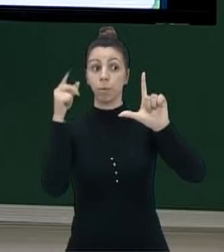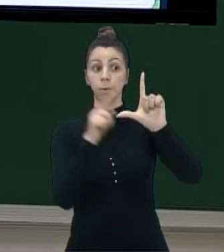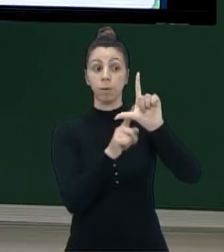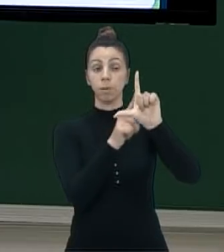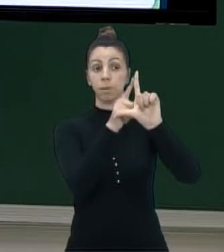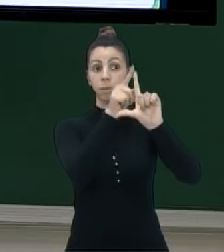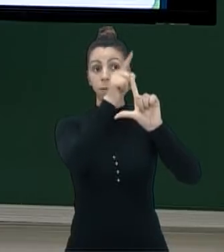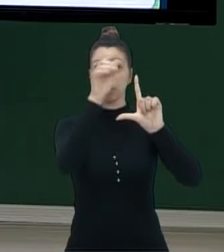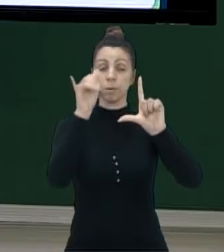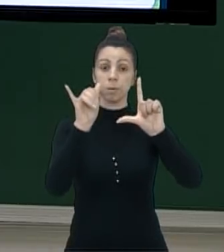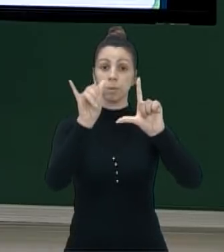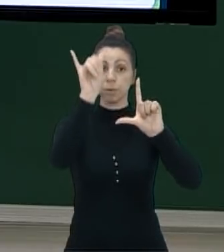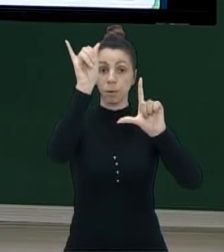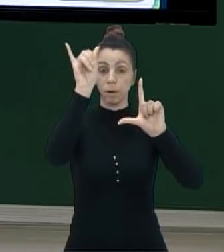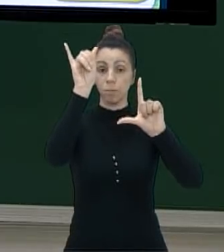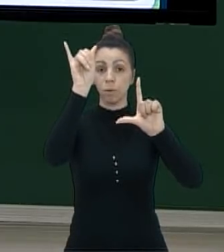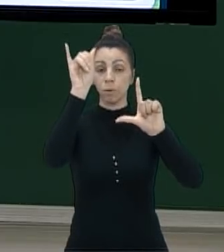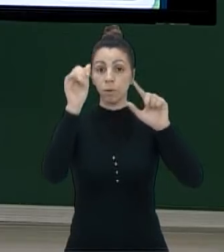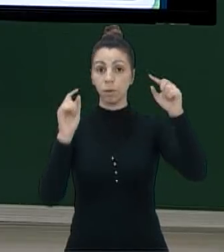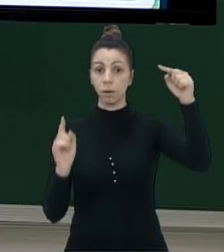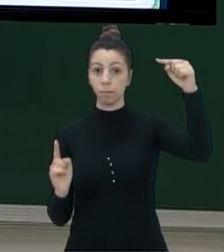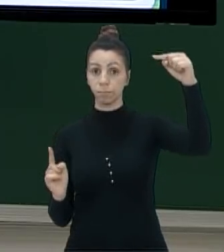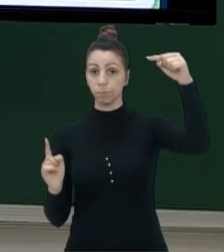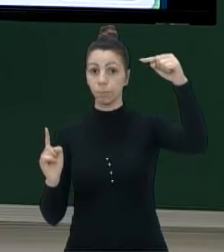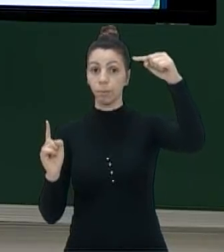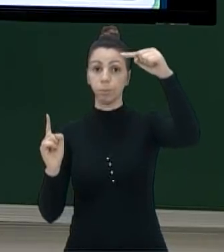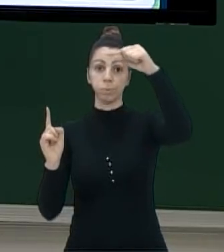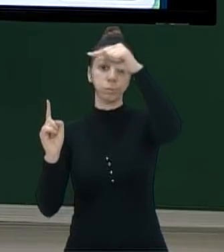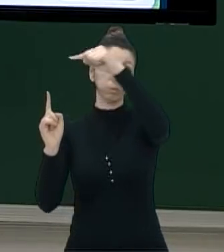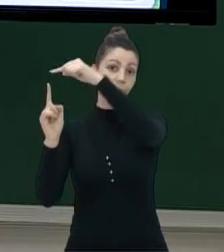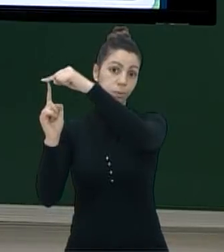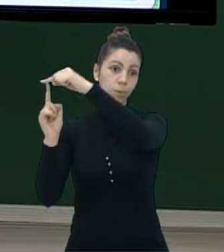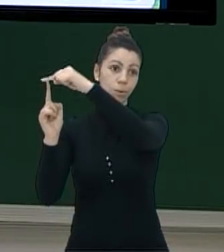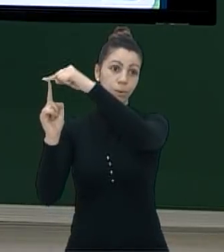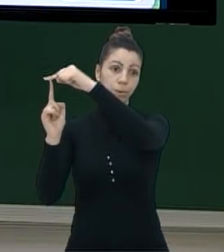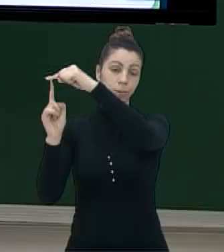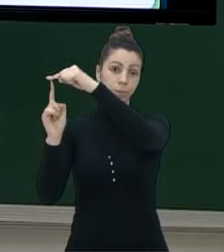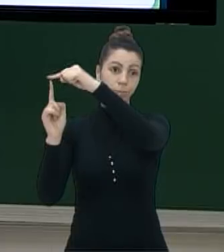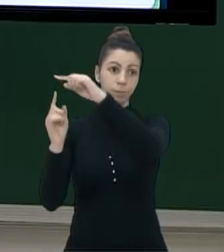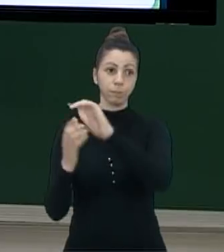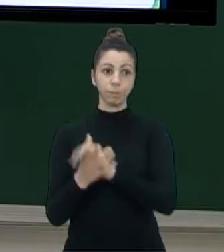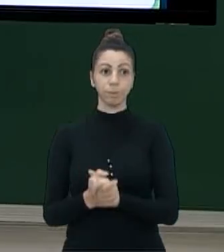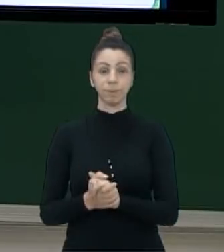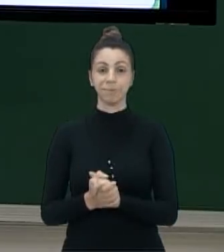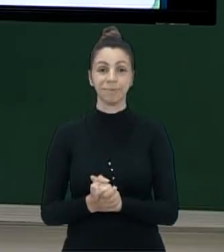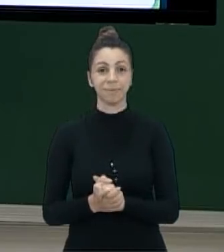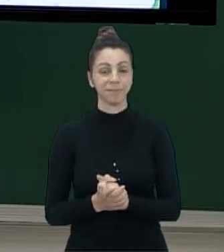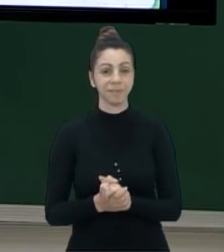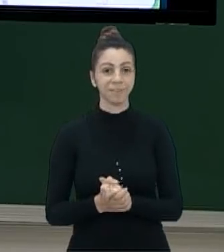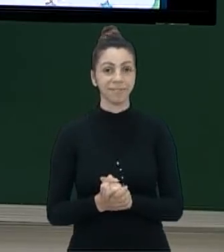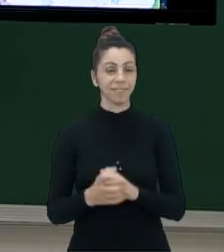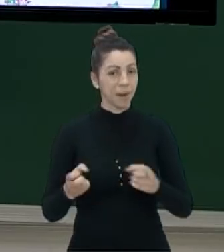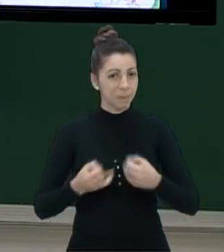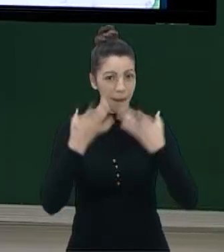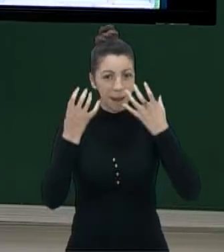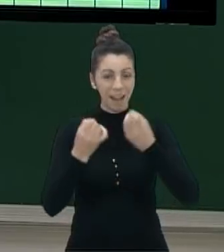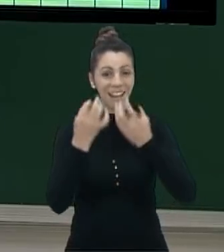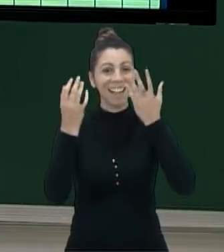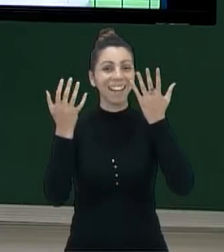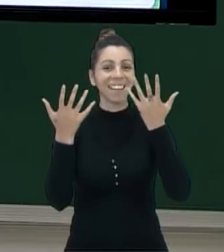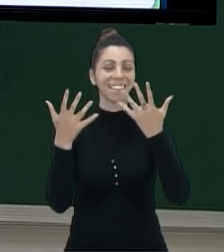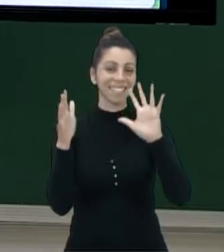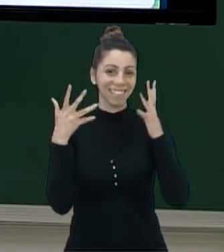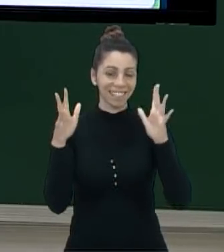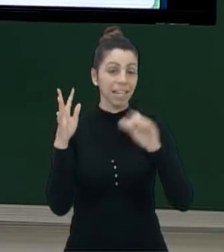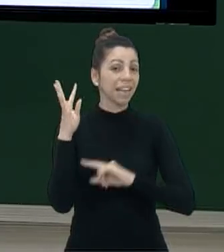4 e 2. Olha lá, mesma cor. Vamos conferir se deu certo? Legal, né?